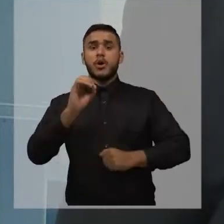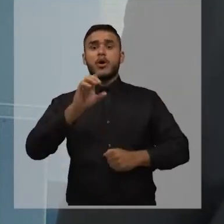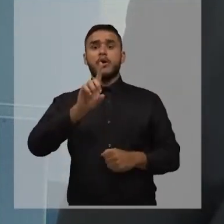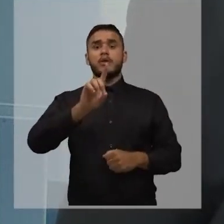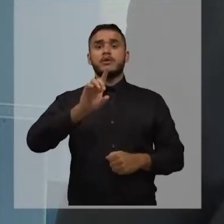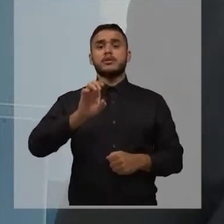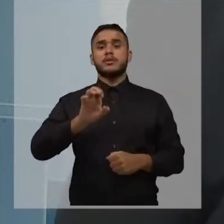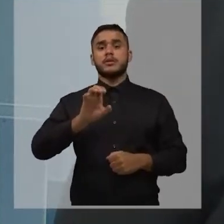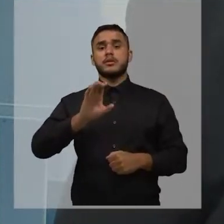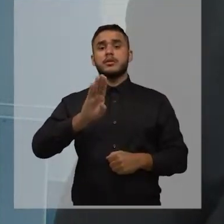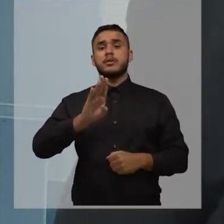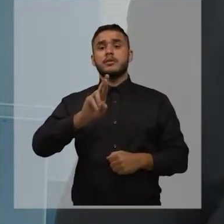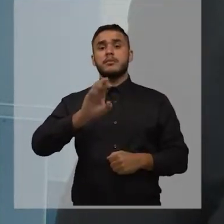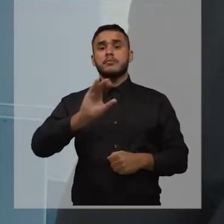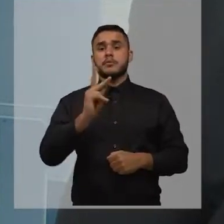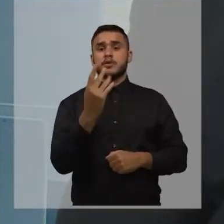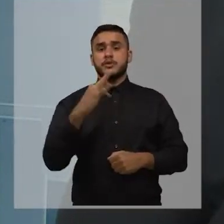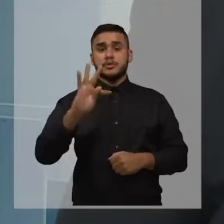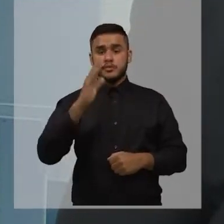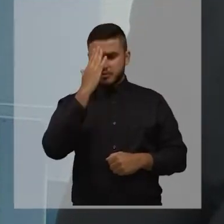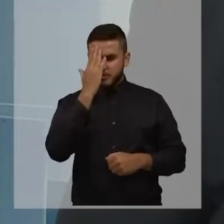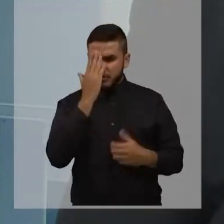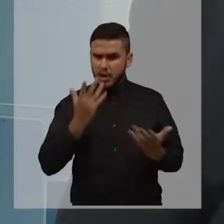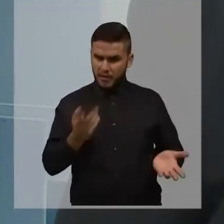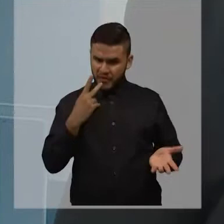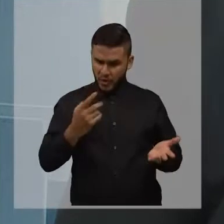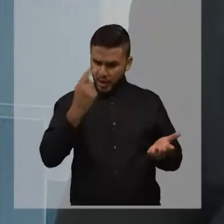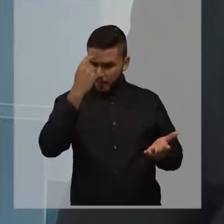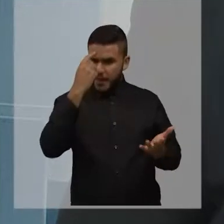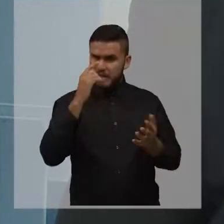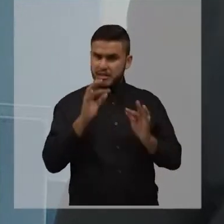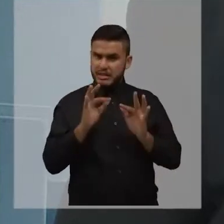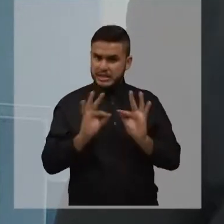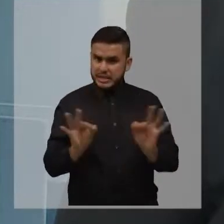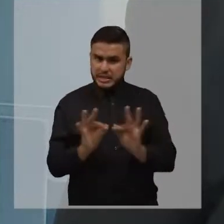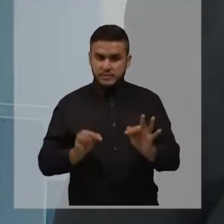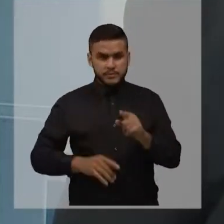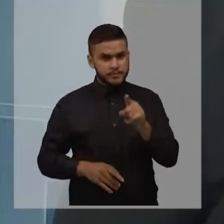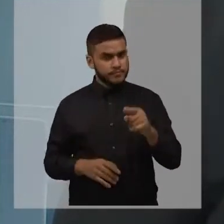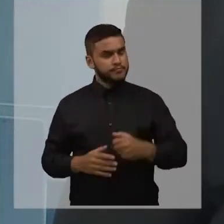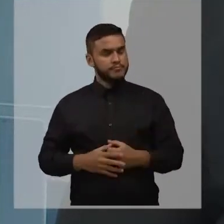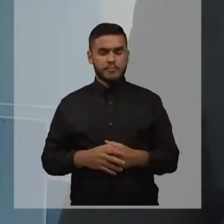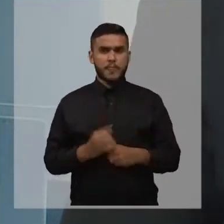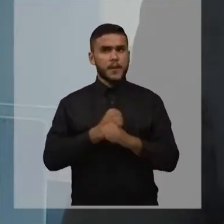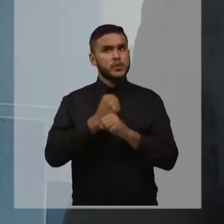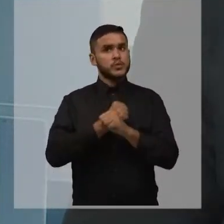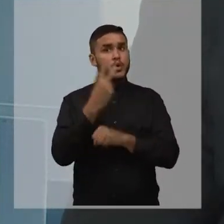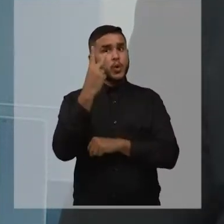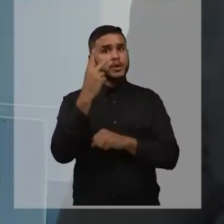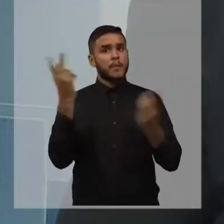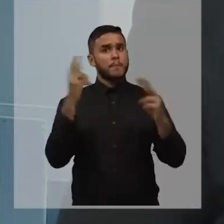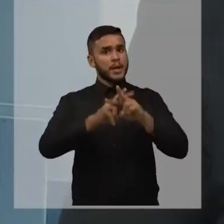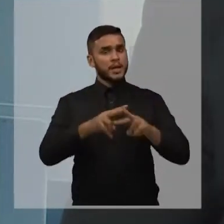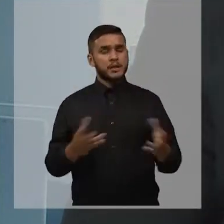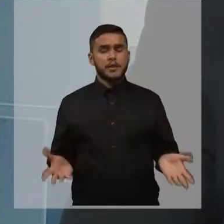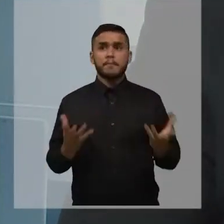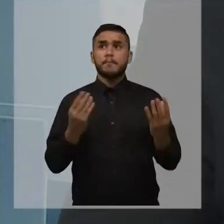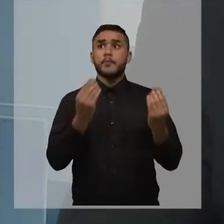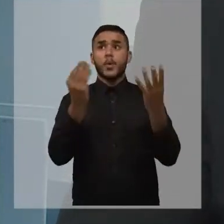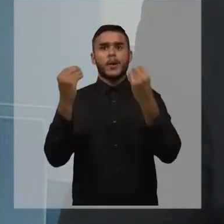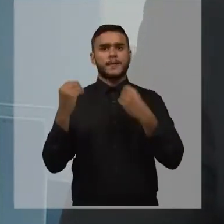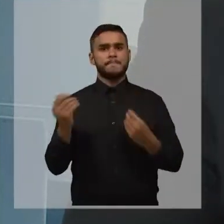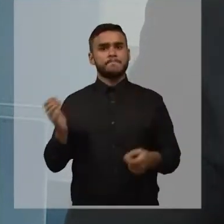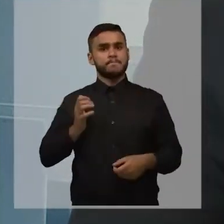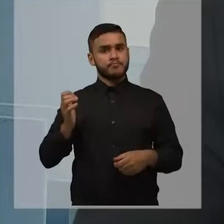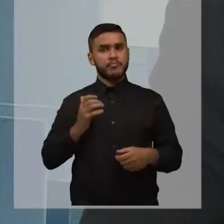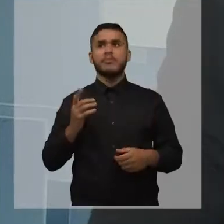presos ou foram levados na vara para a delegacia e muita gente rica nesse país foi preso.